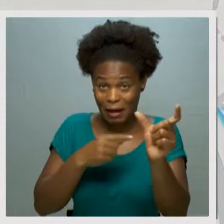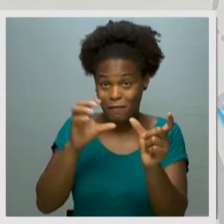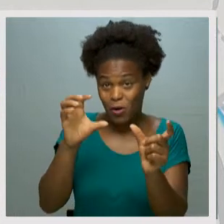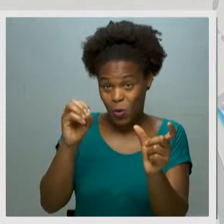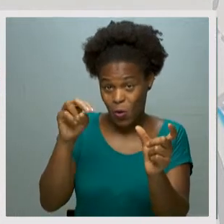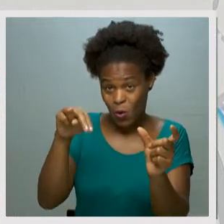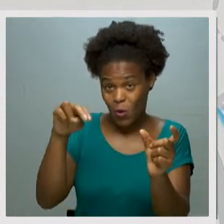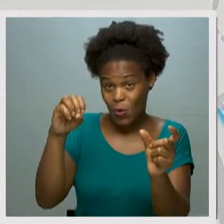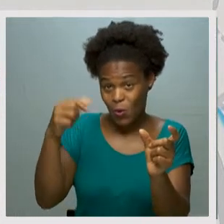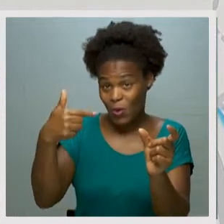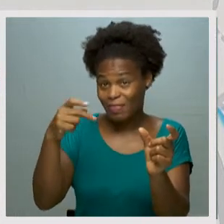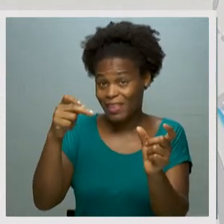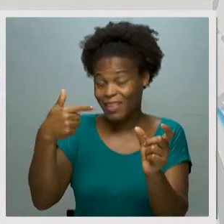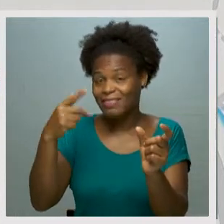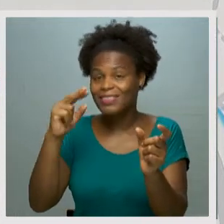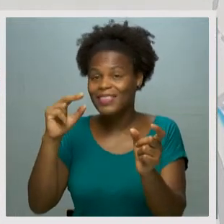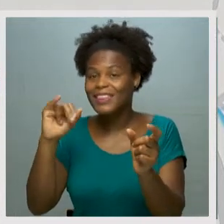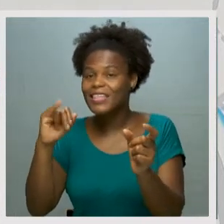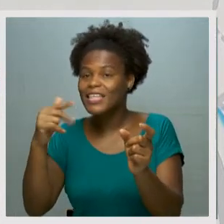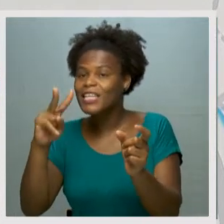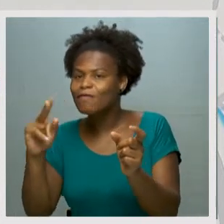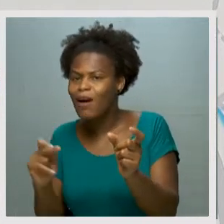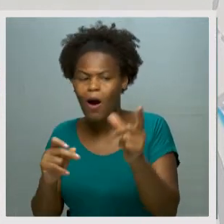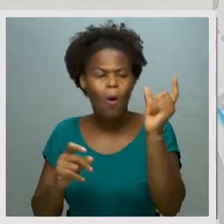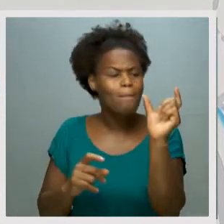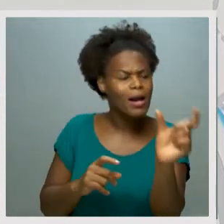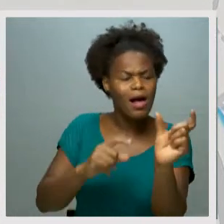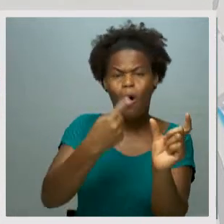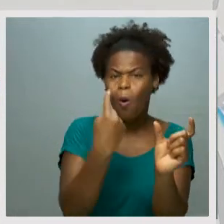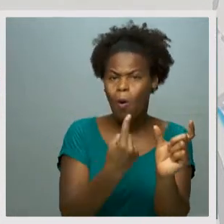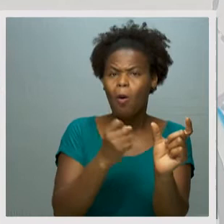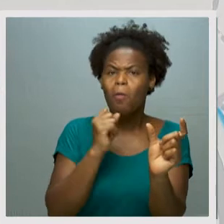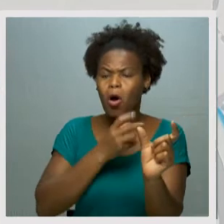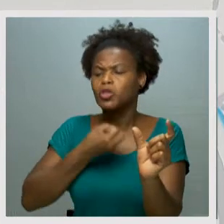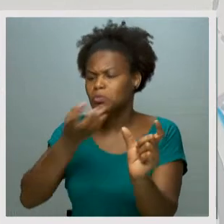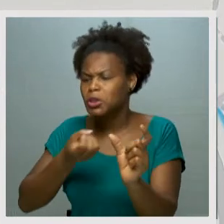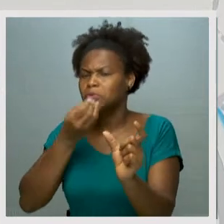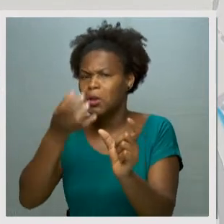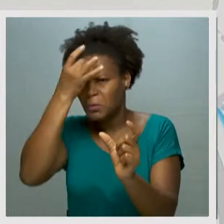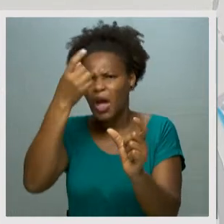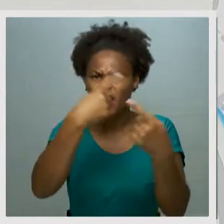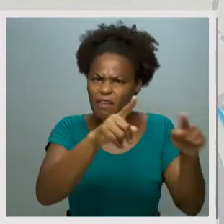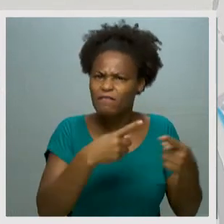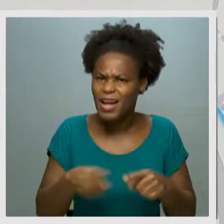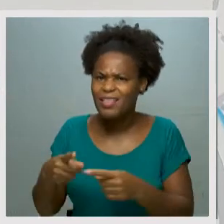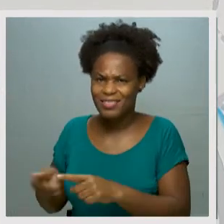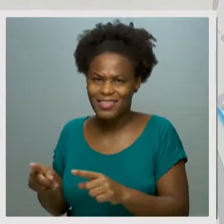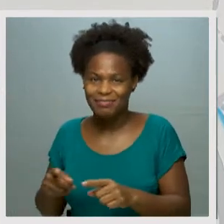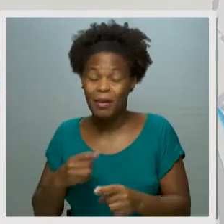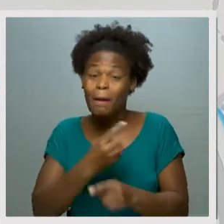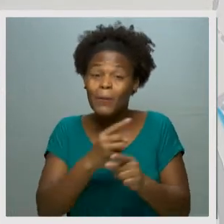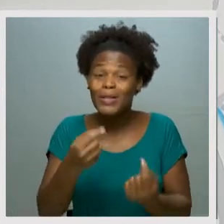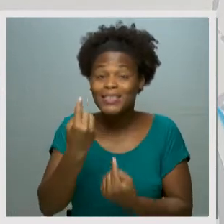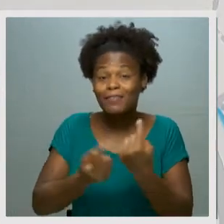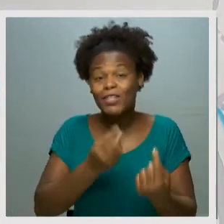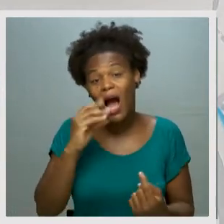Claro, porque uma linguagem simbólica, poderemos ter várias outras interpretações. Por isso que, às vezes,